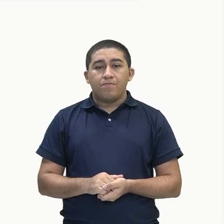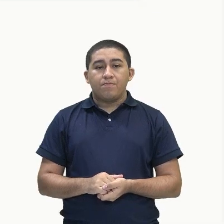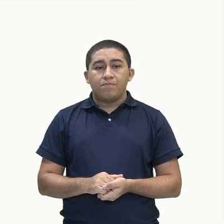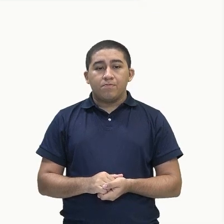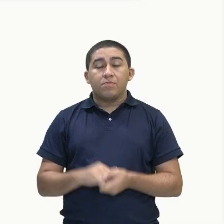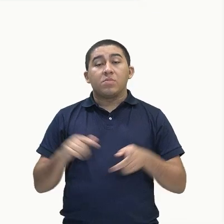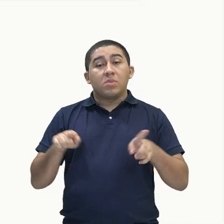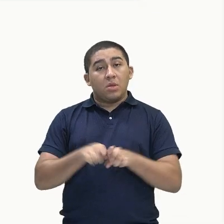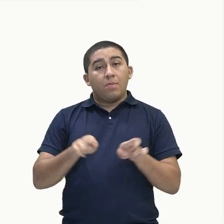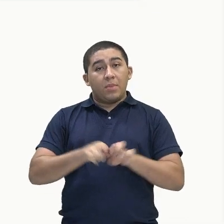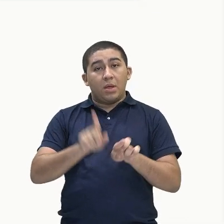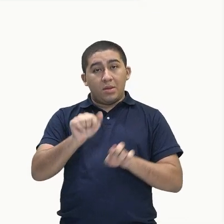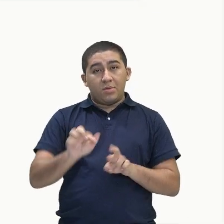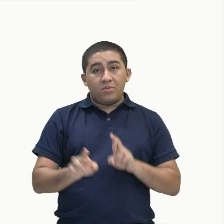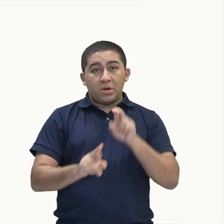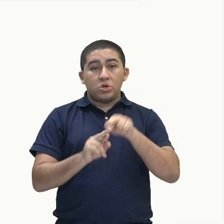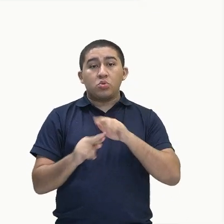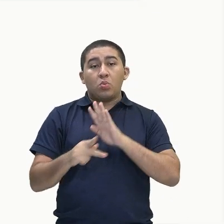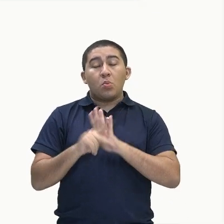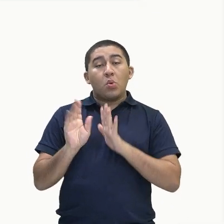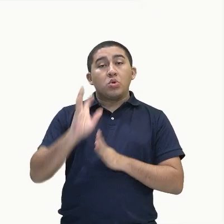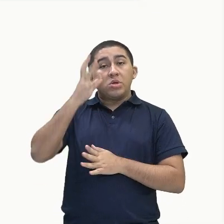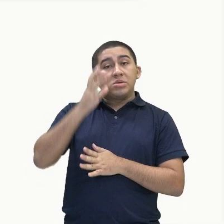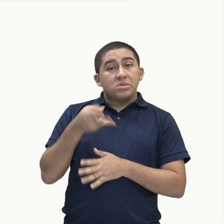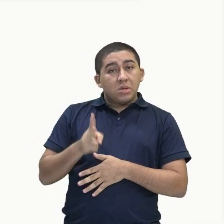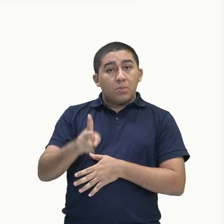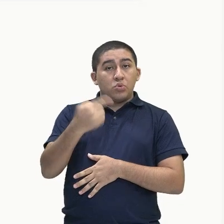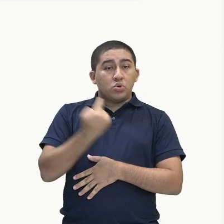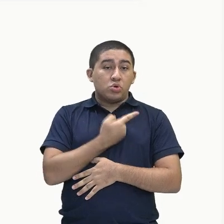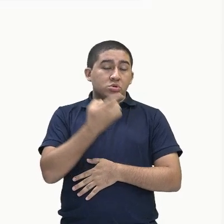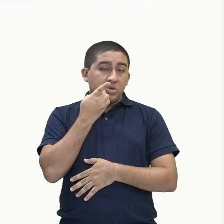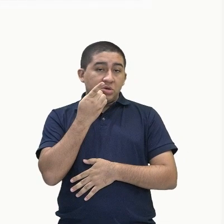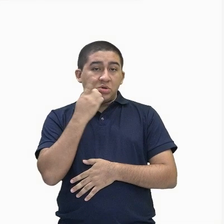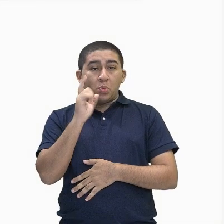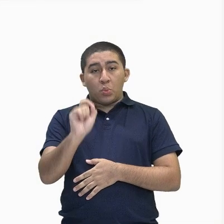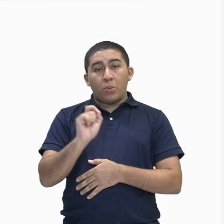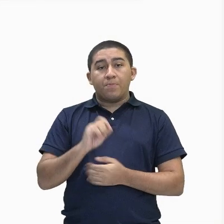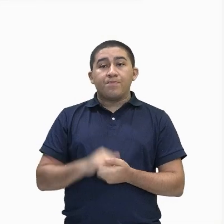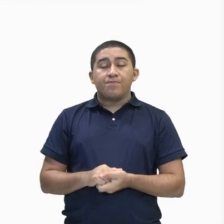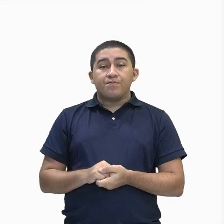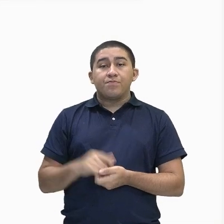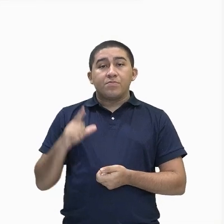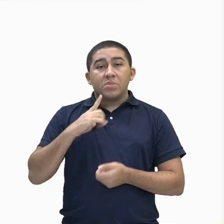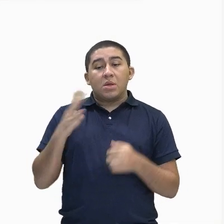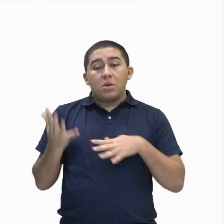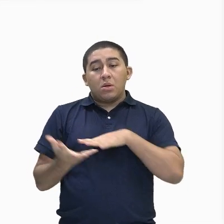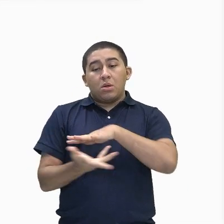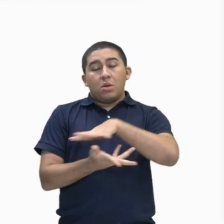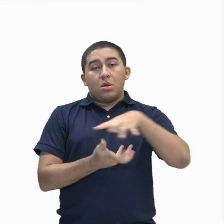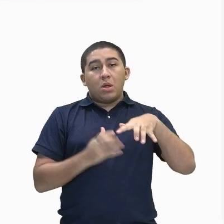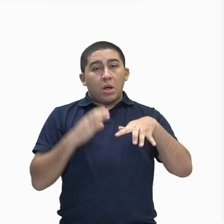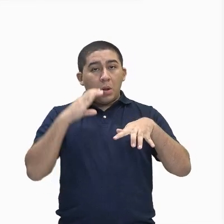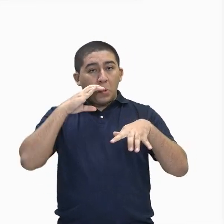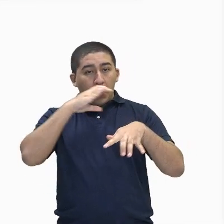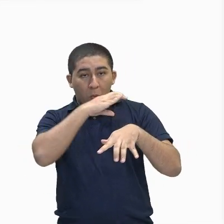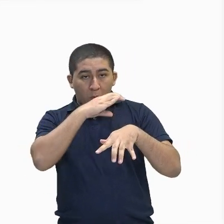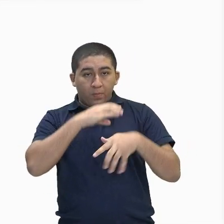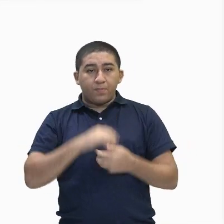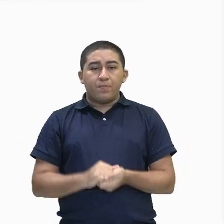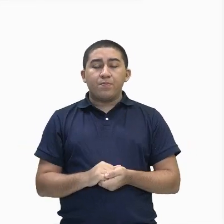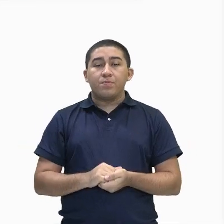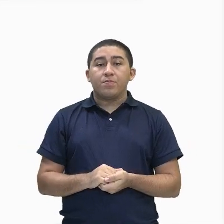também relacionadas a um fenômeno bastante presente no nosso cotidiano, que é o aquecimento global. Então, o aquecimento global, que é